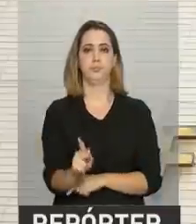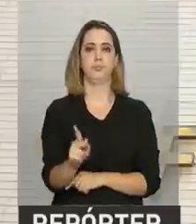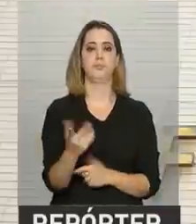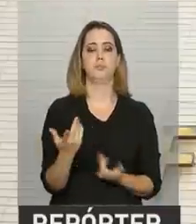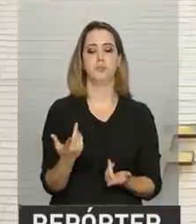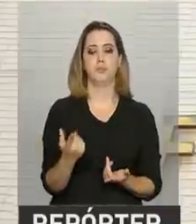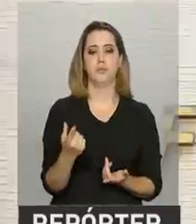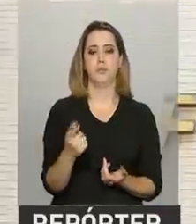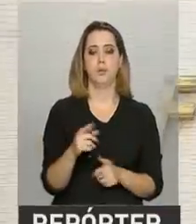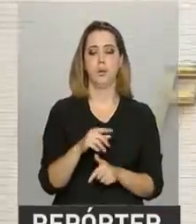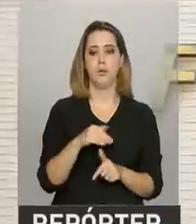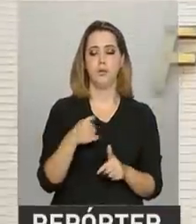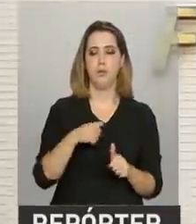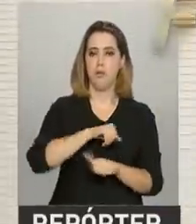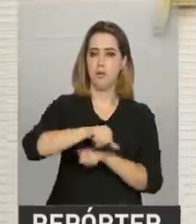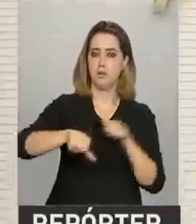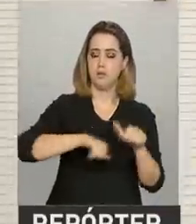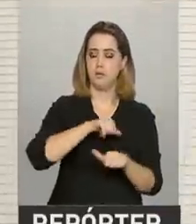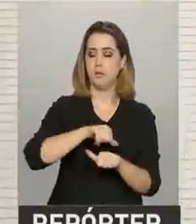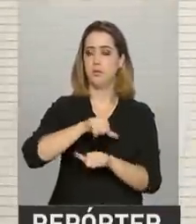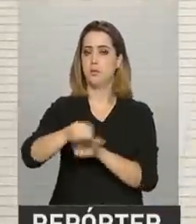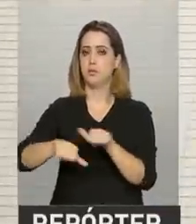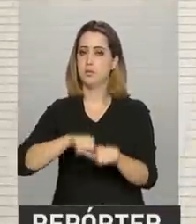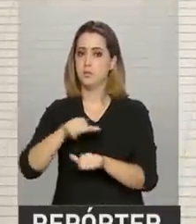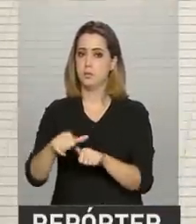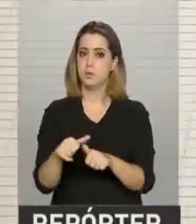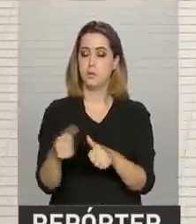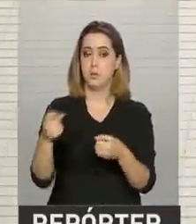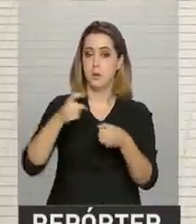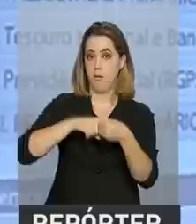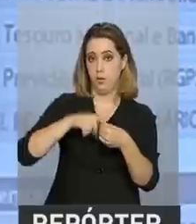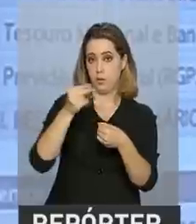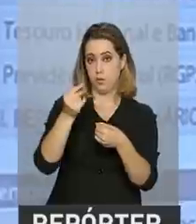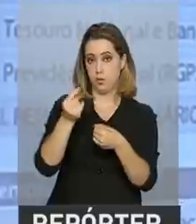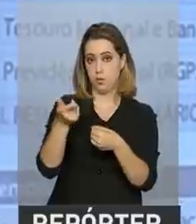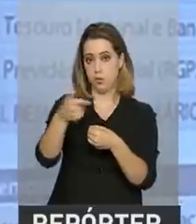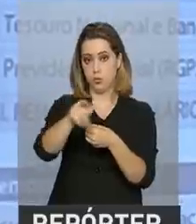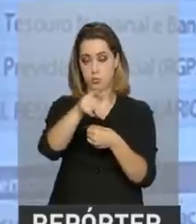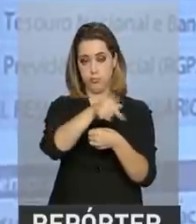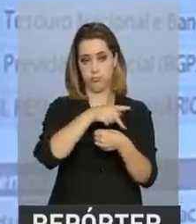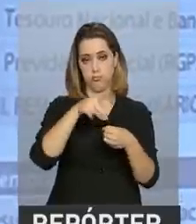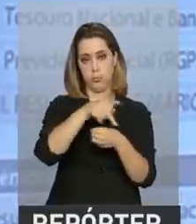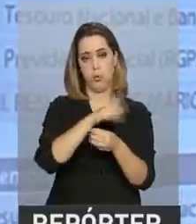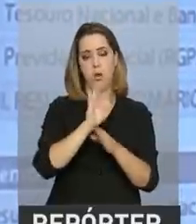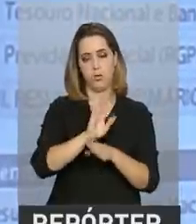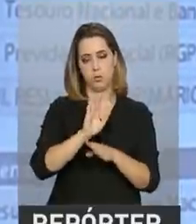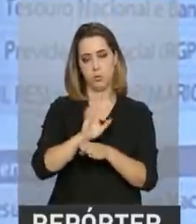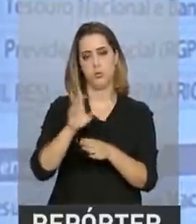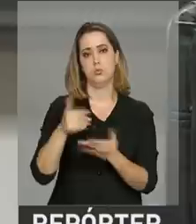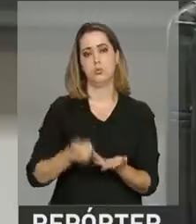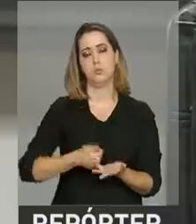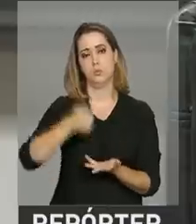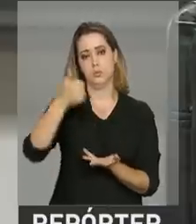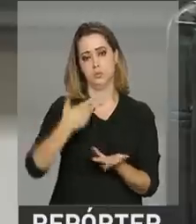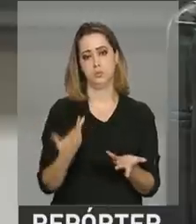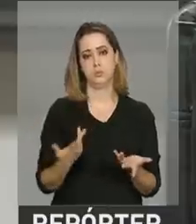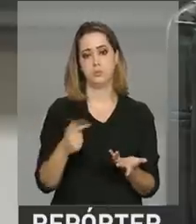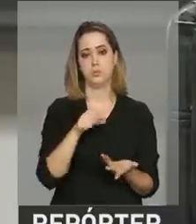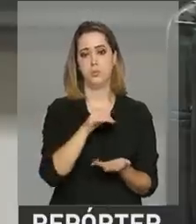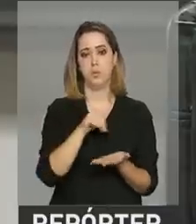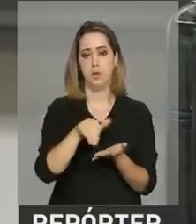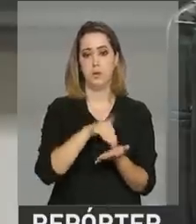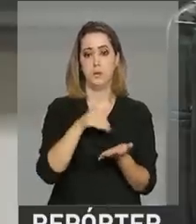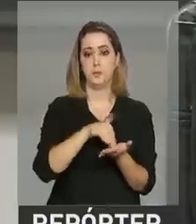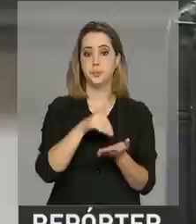Social. As transferências por meio da repatriação de receita ajudaram a compensar os gastos. A secretária